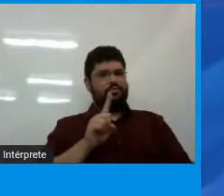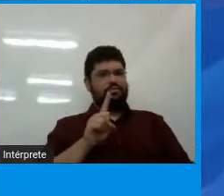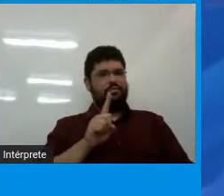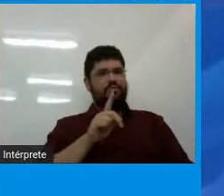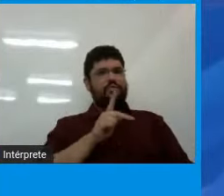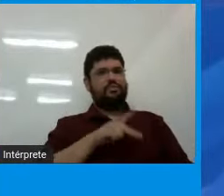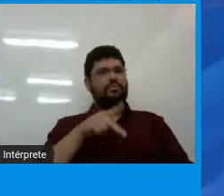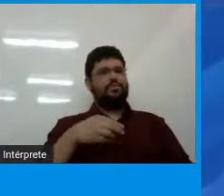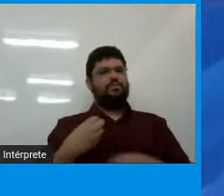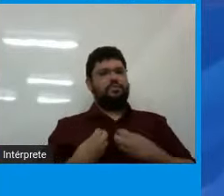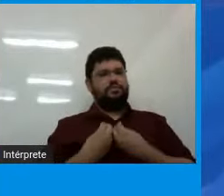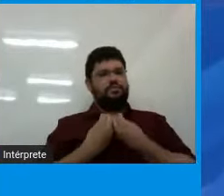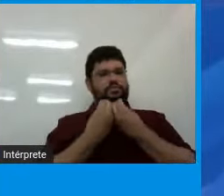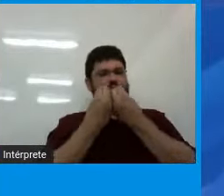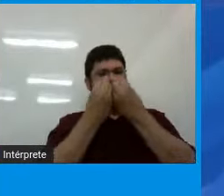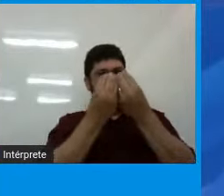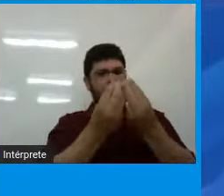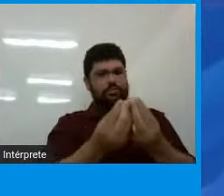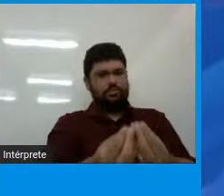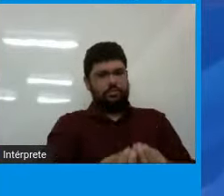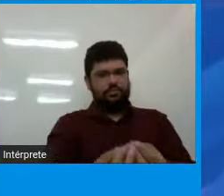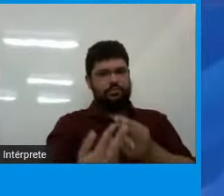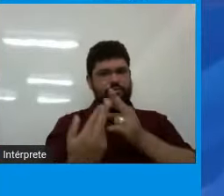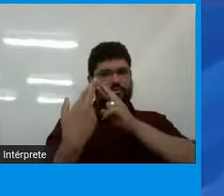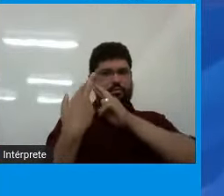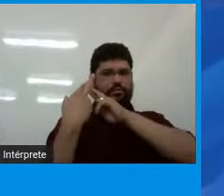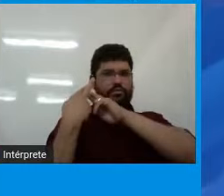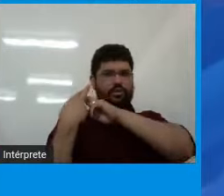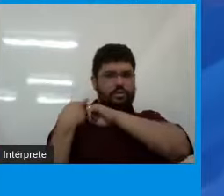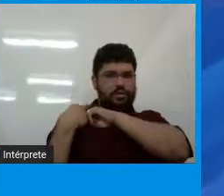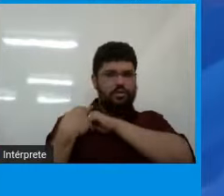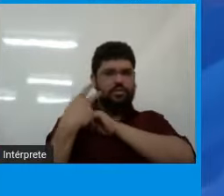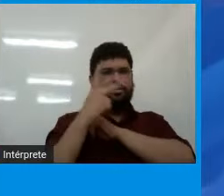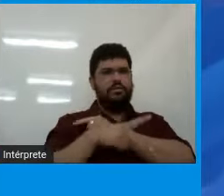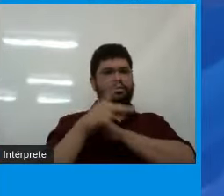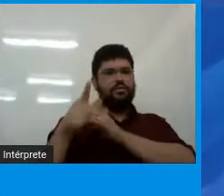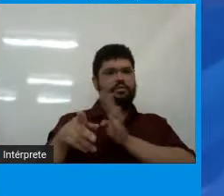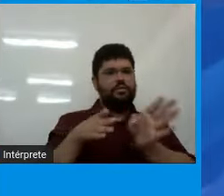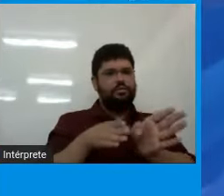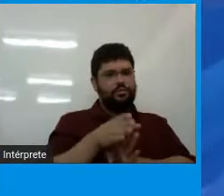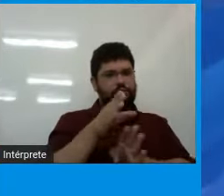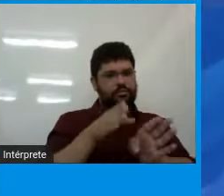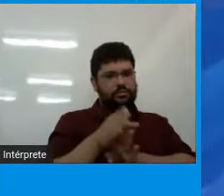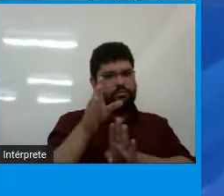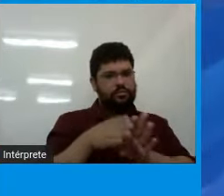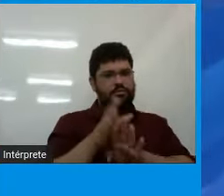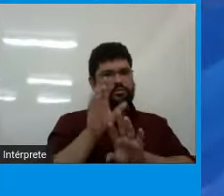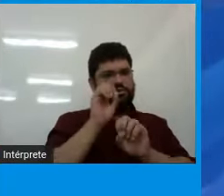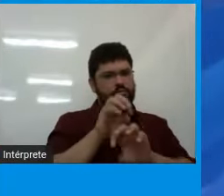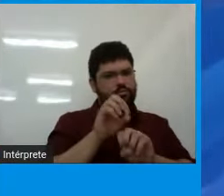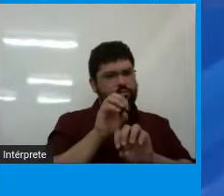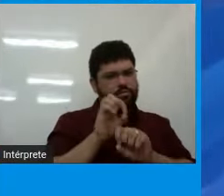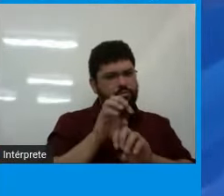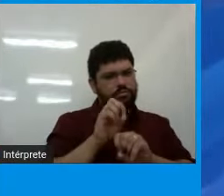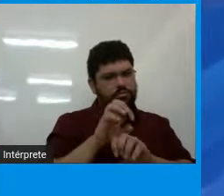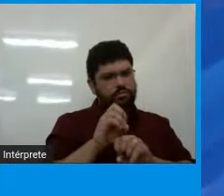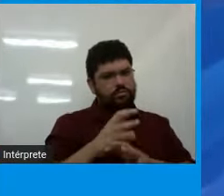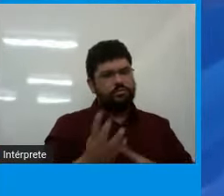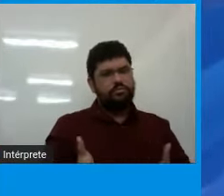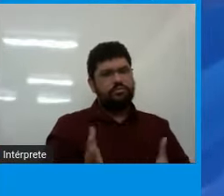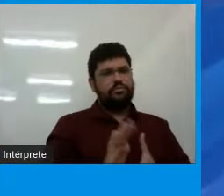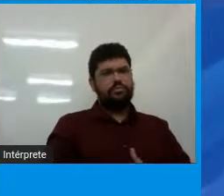libera e é responsabilidade do professor orientar, instruir,